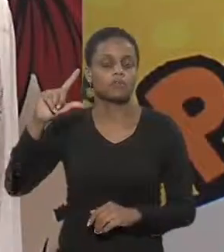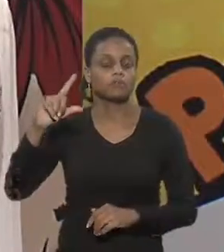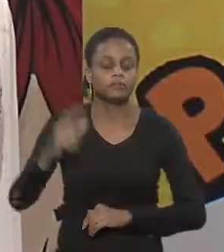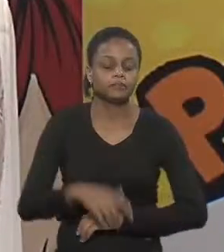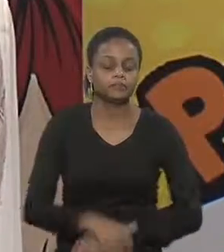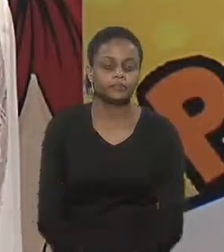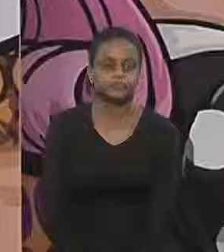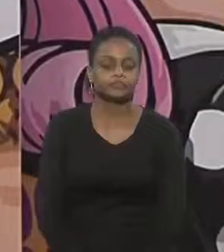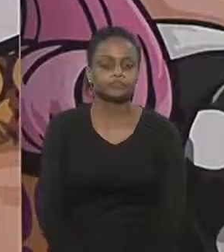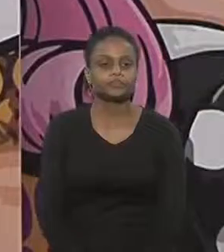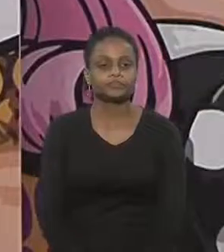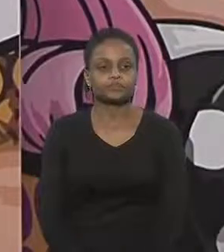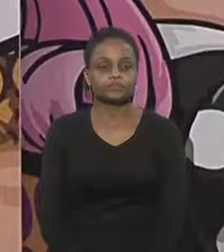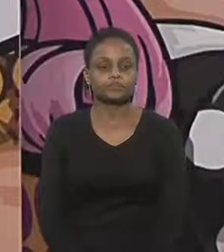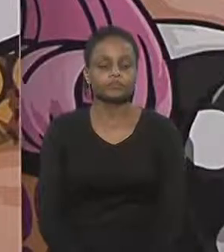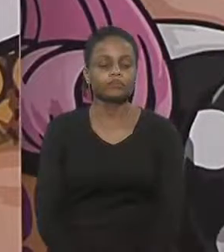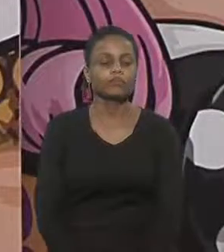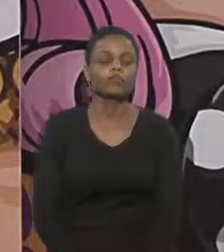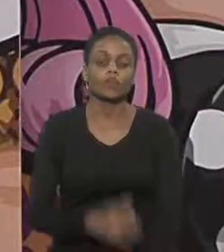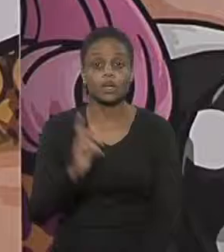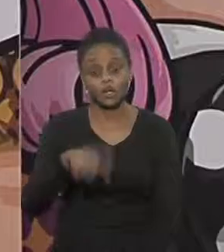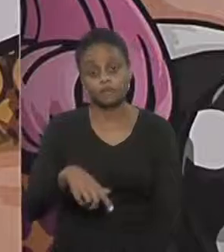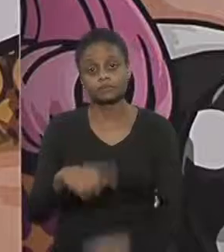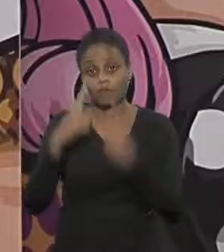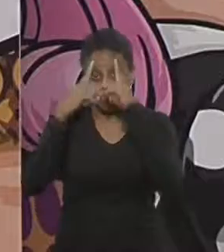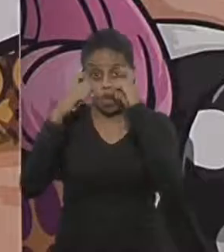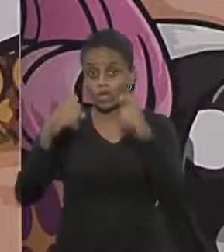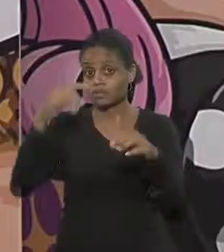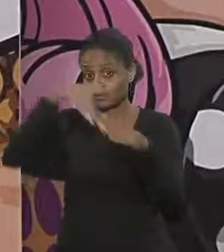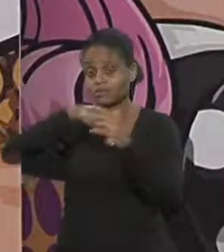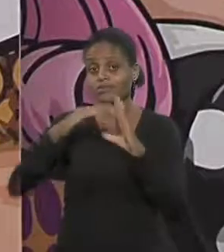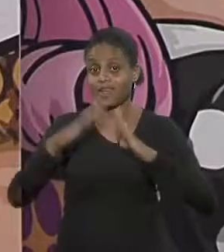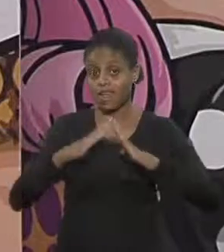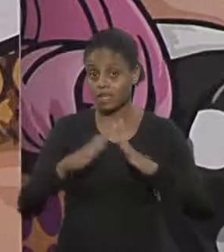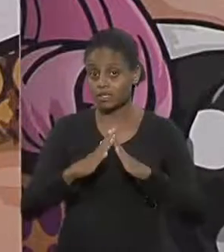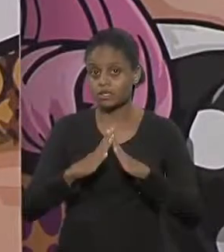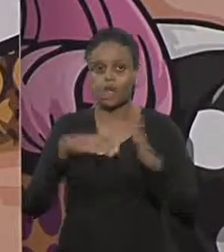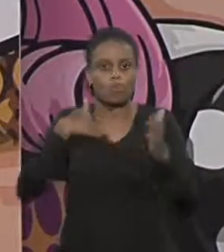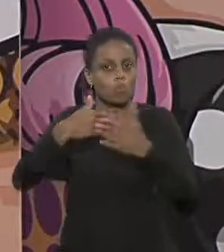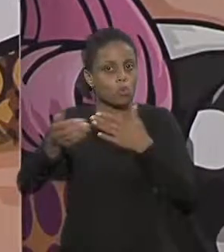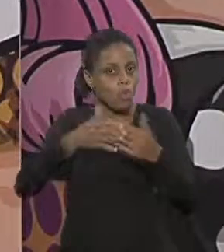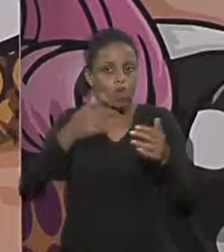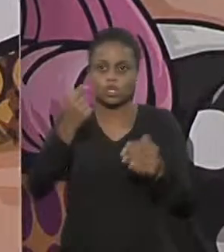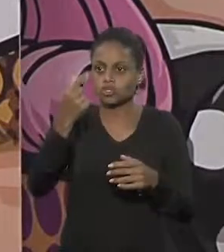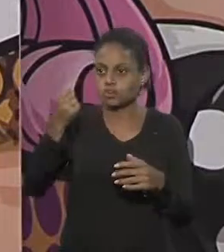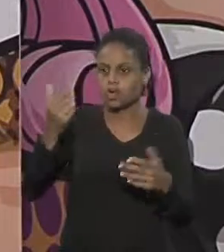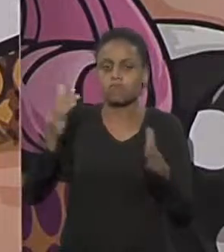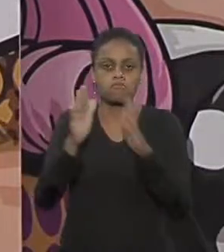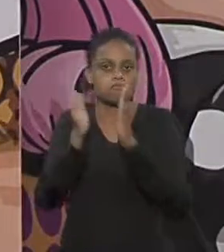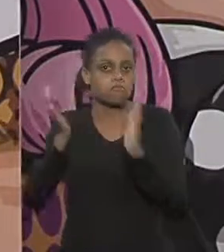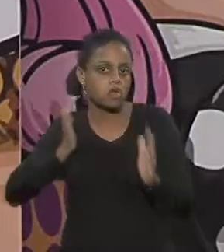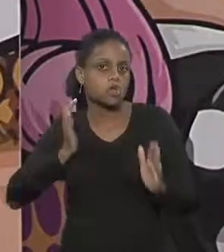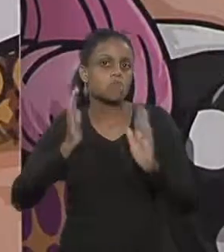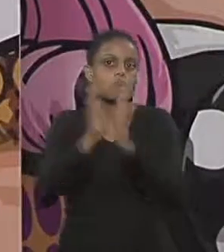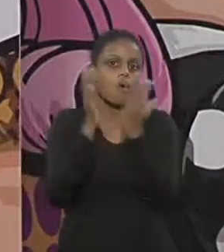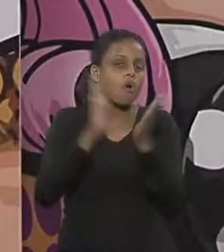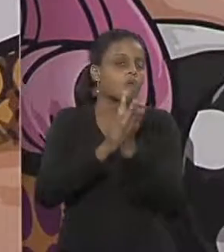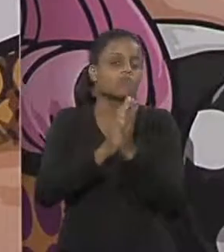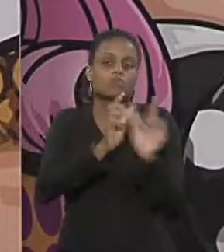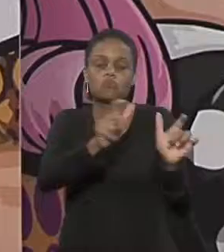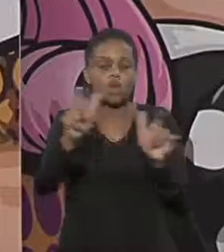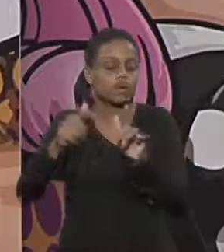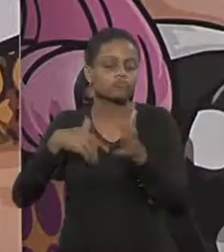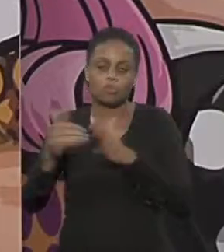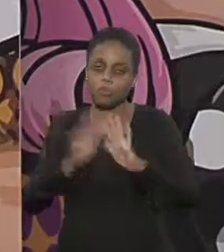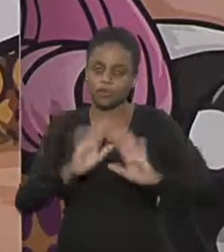registro maior? Realmente, a violência doméstica, ela não obedece, não respeita a classe